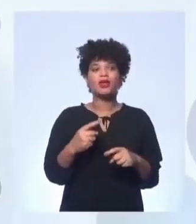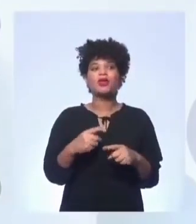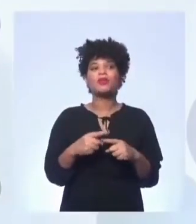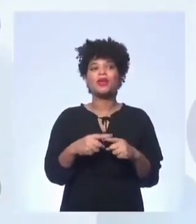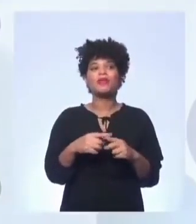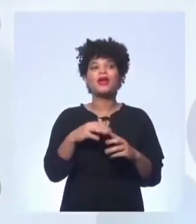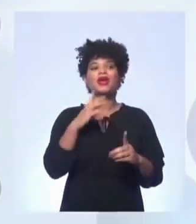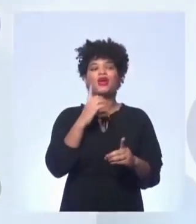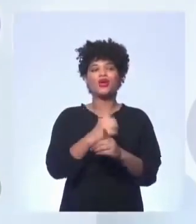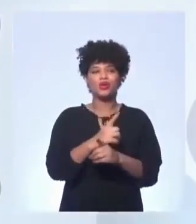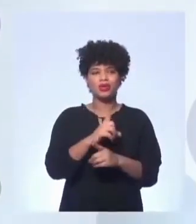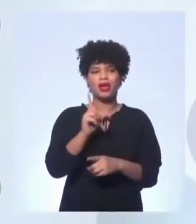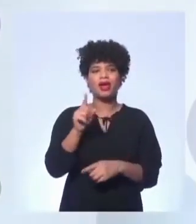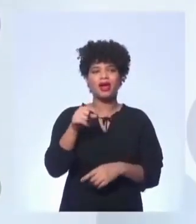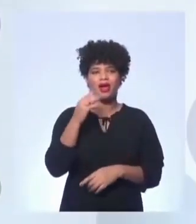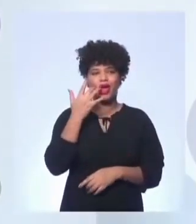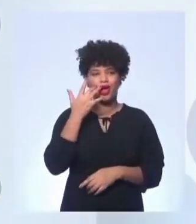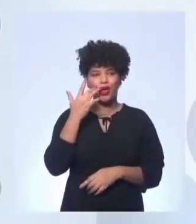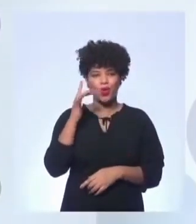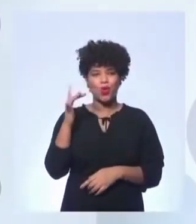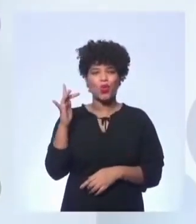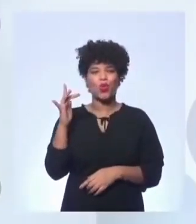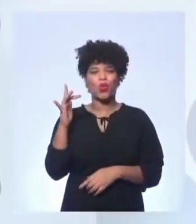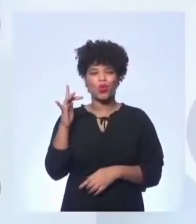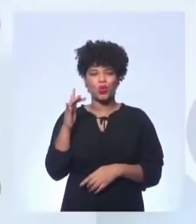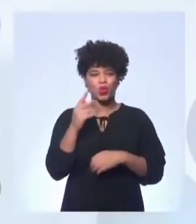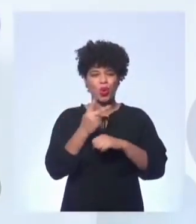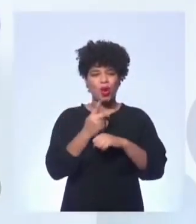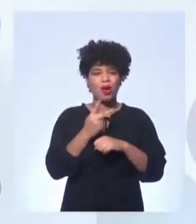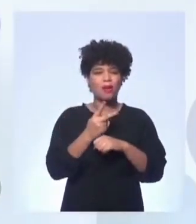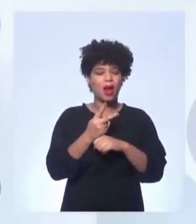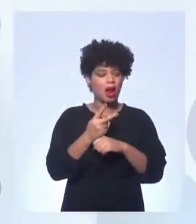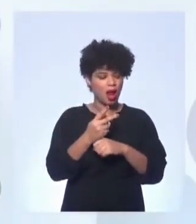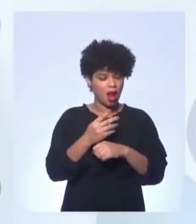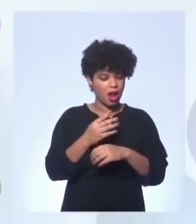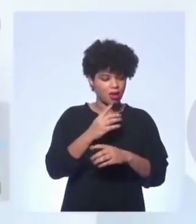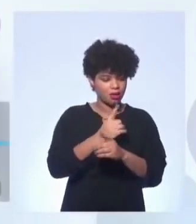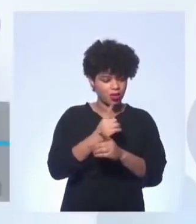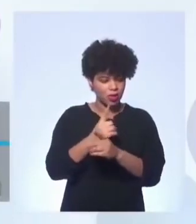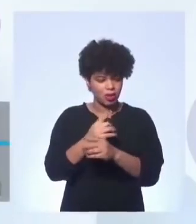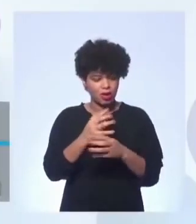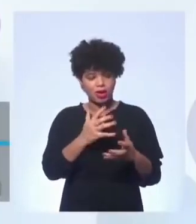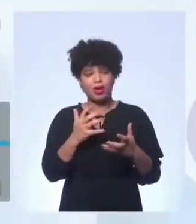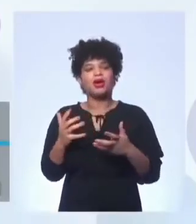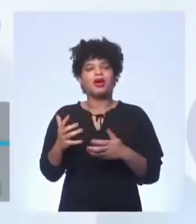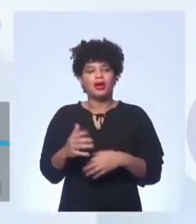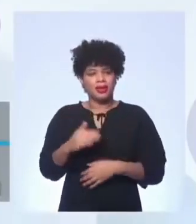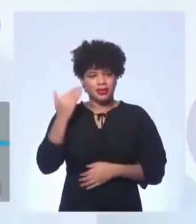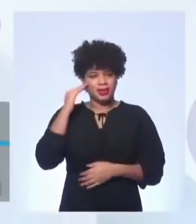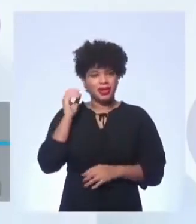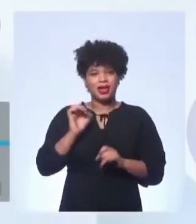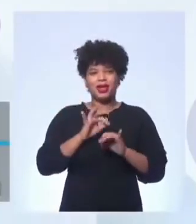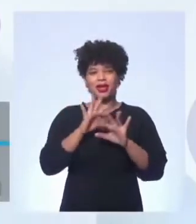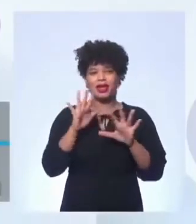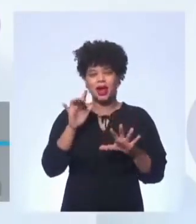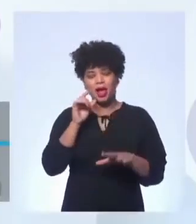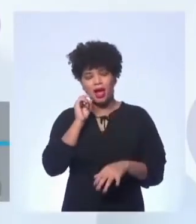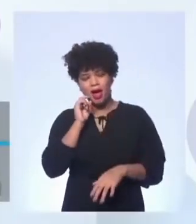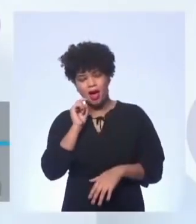era encontrar essas pedras preciosas. Então, eles já entenderam